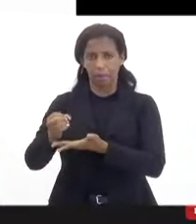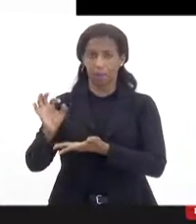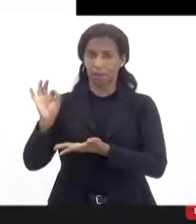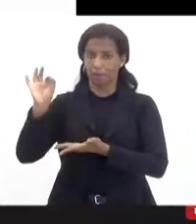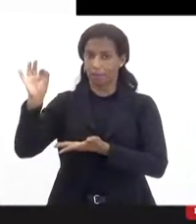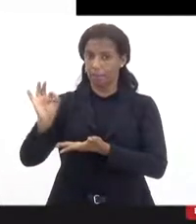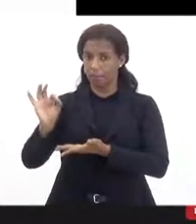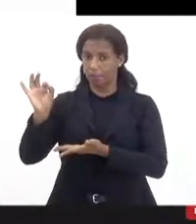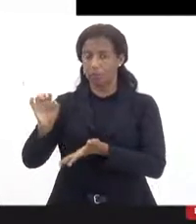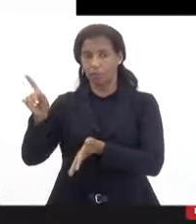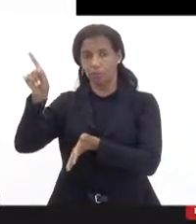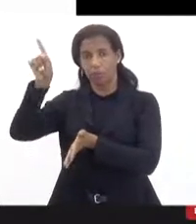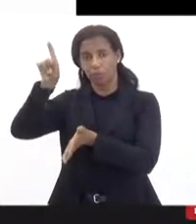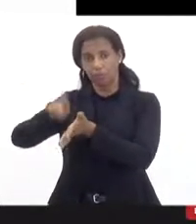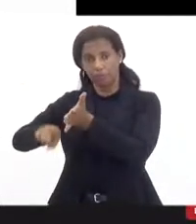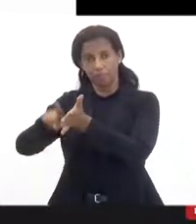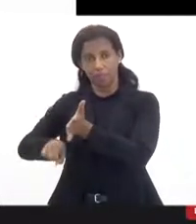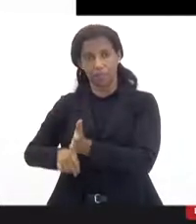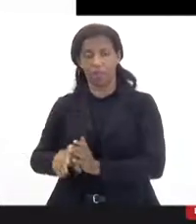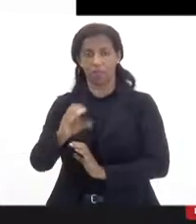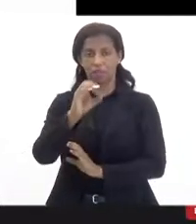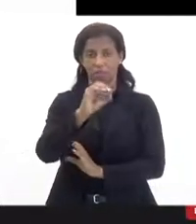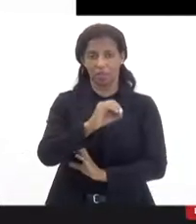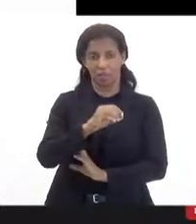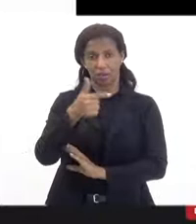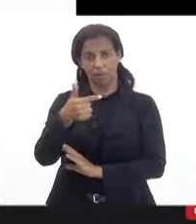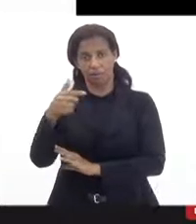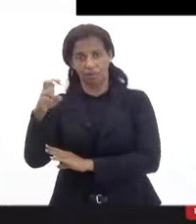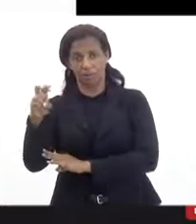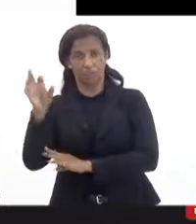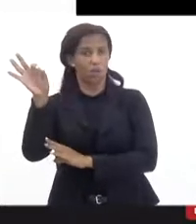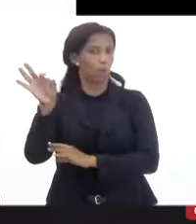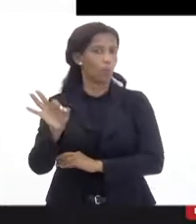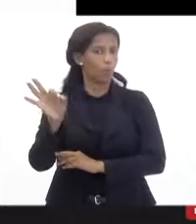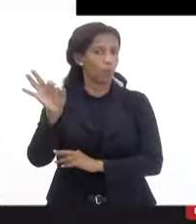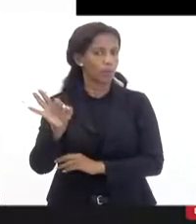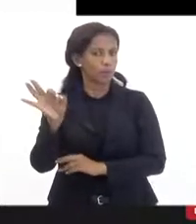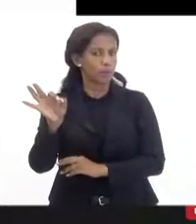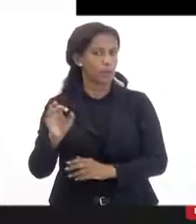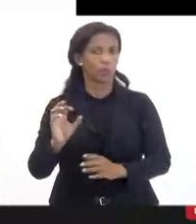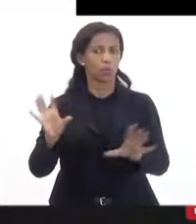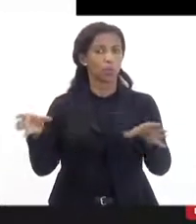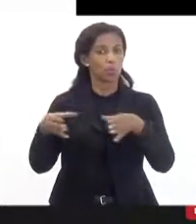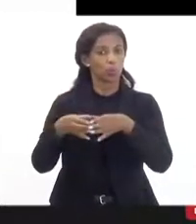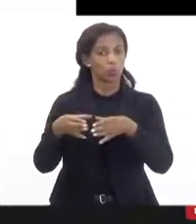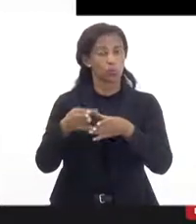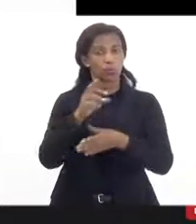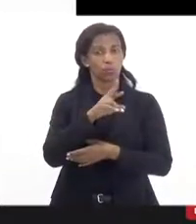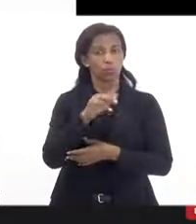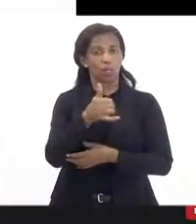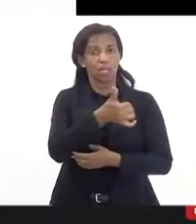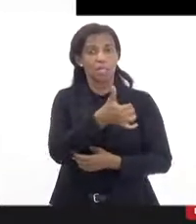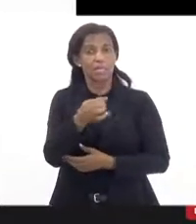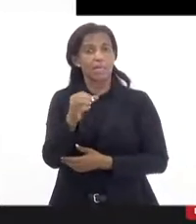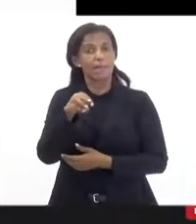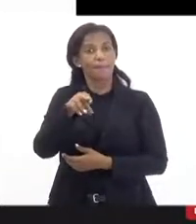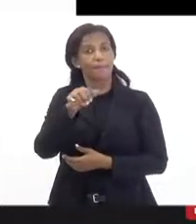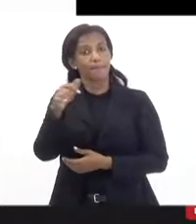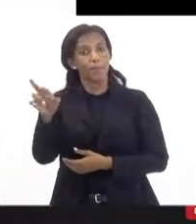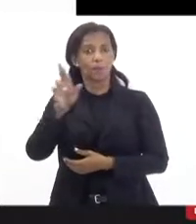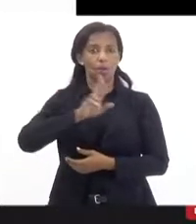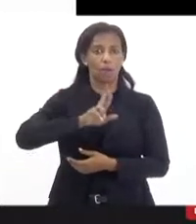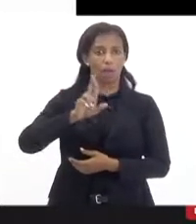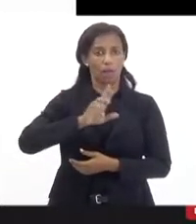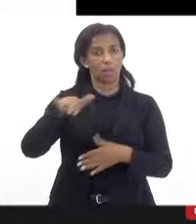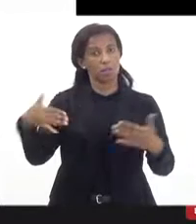percentual de perda de 0 a 25%, ou seja, por exemplo, um conjunto de crédito de 100 mil reais, nesse